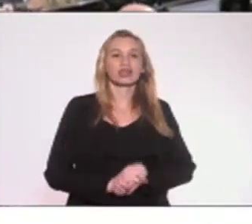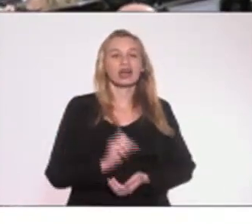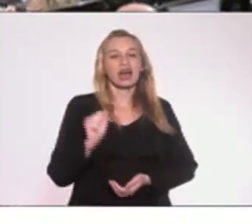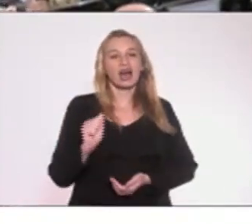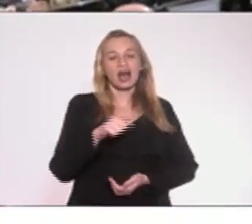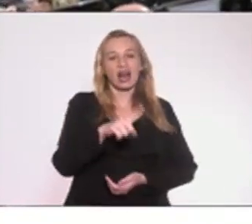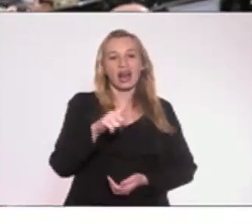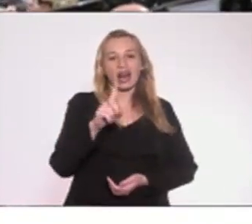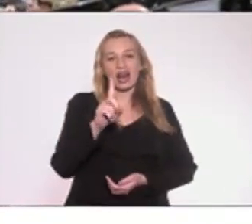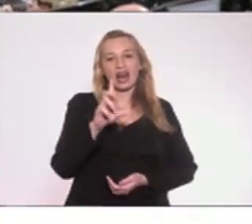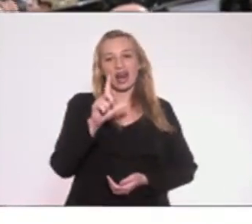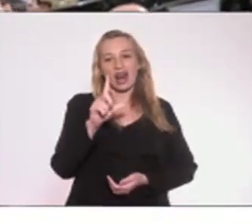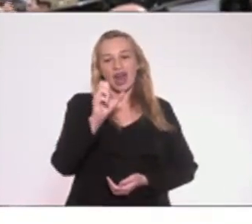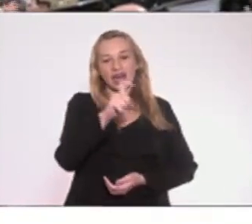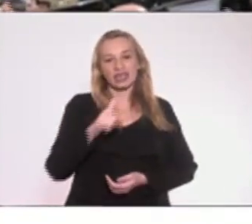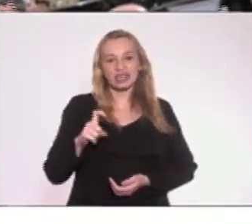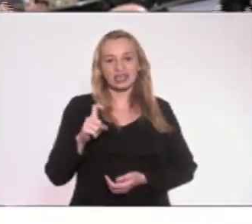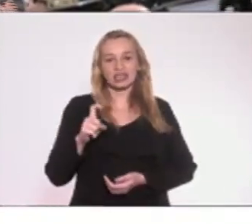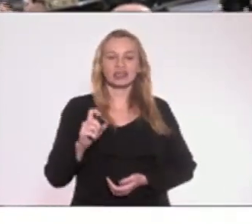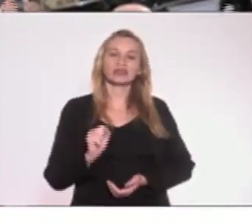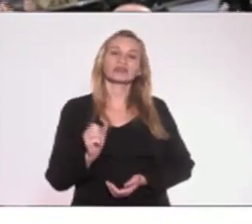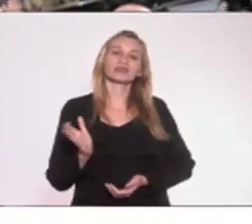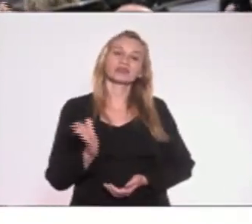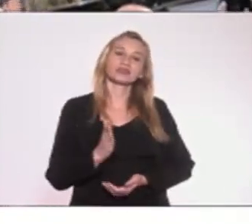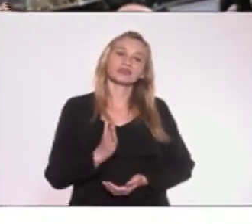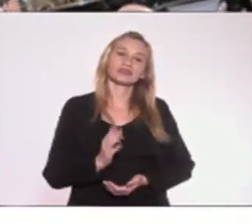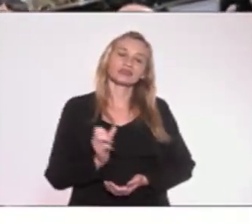Alex de Souza Ferreira,